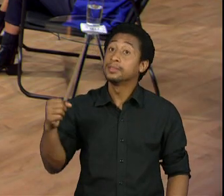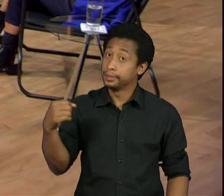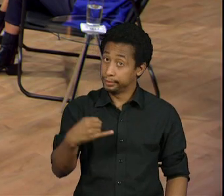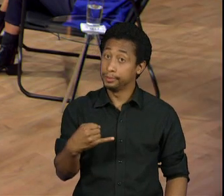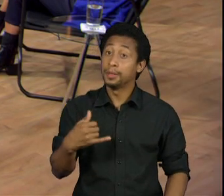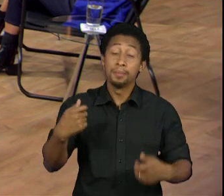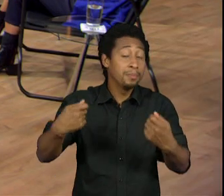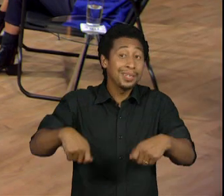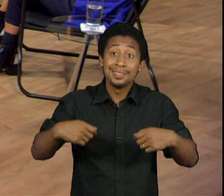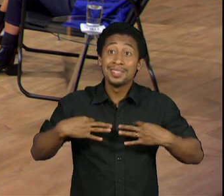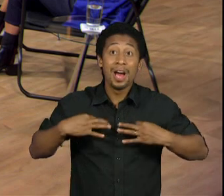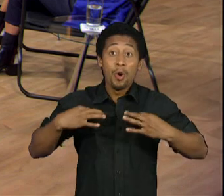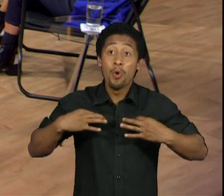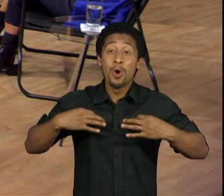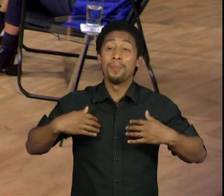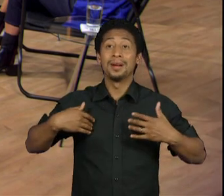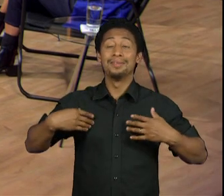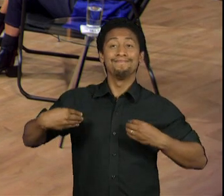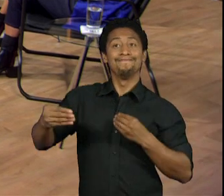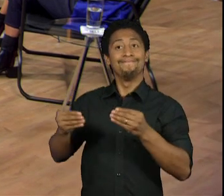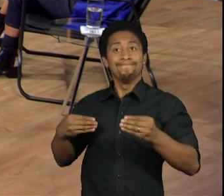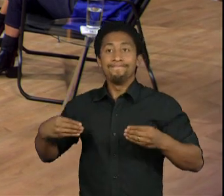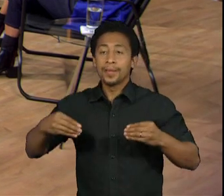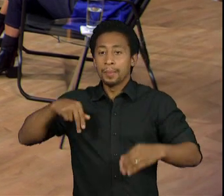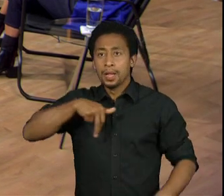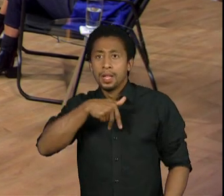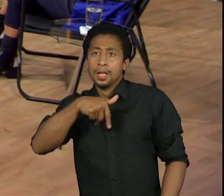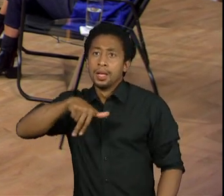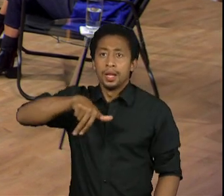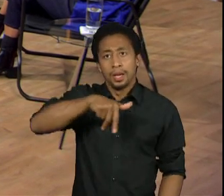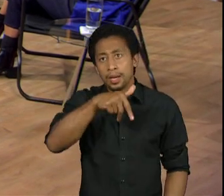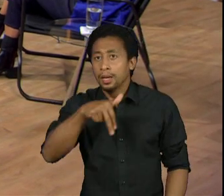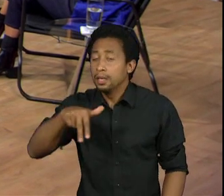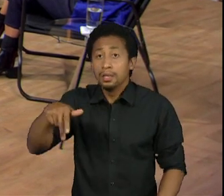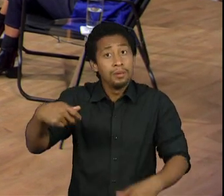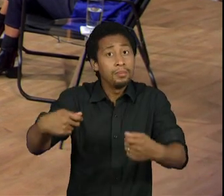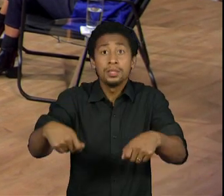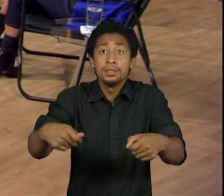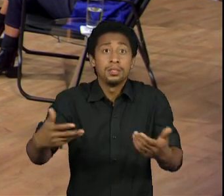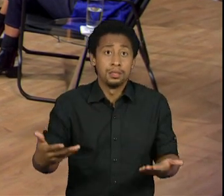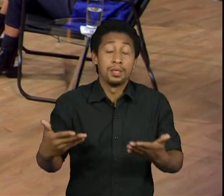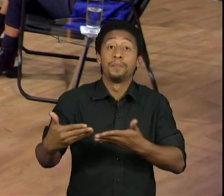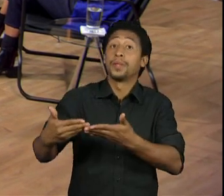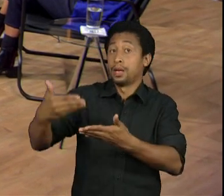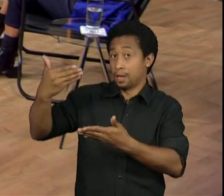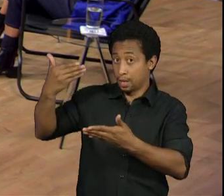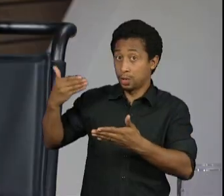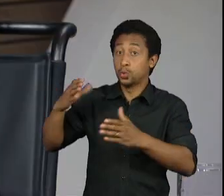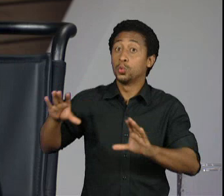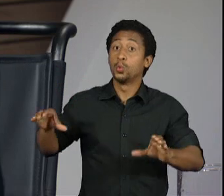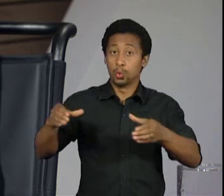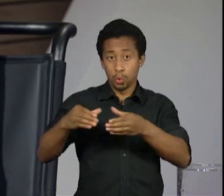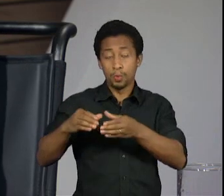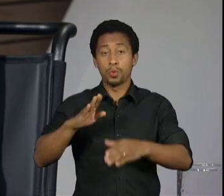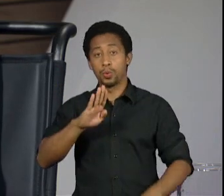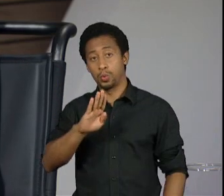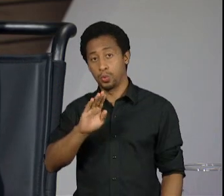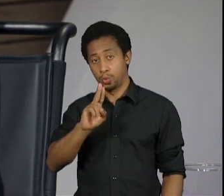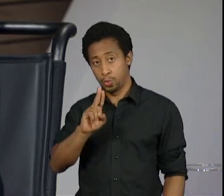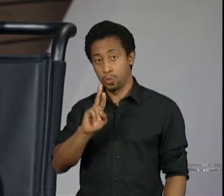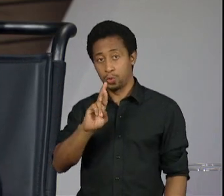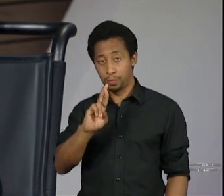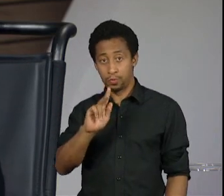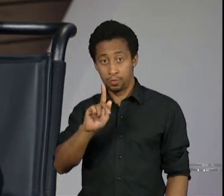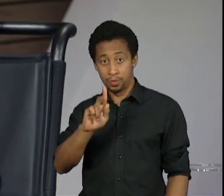pela cidade, circular. As mulheres, né, as mulheres burguesas, brancas, eram os enfeites, parte do patrimônio desse homem. Elas não precisavam circular